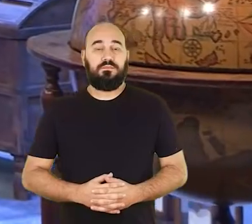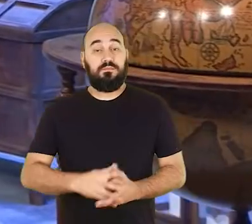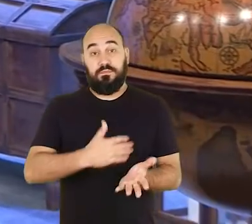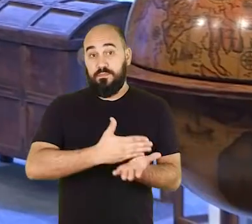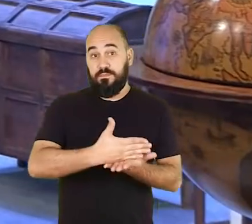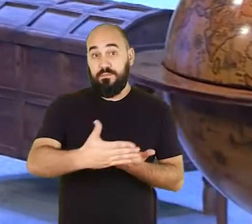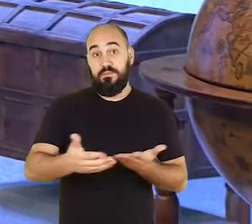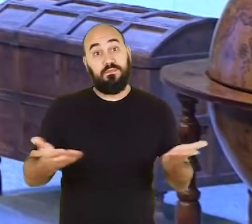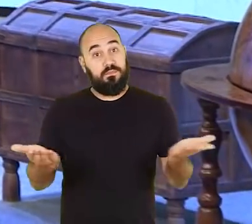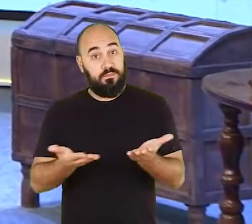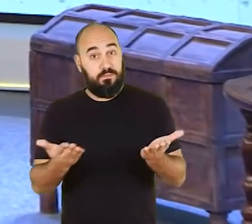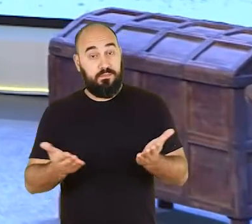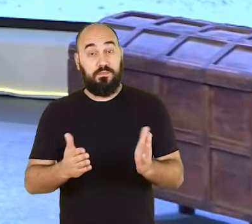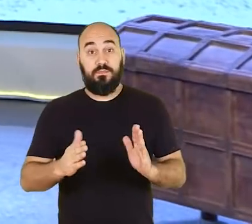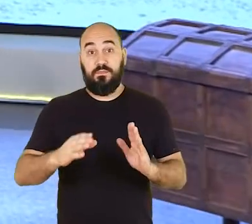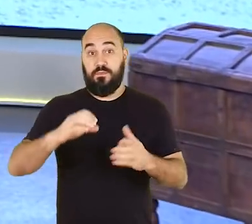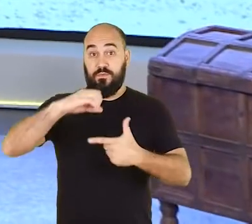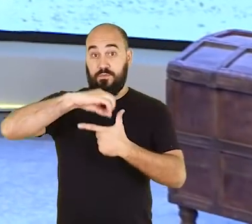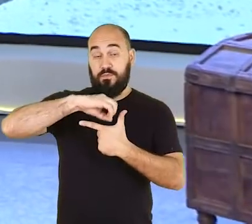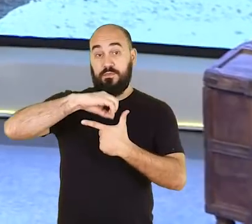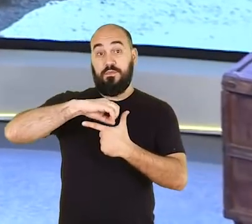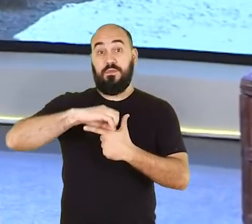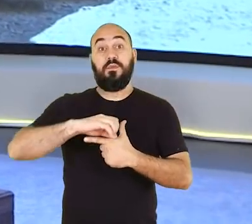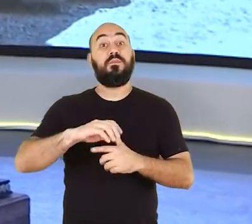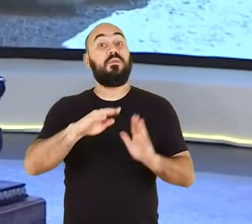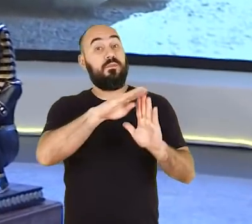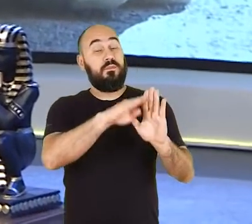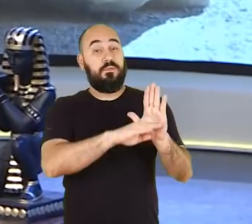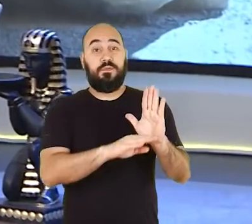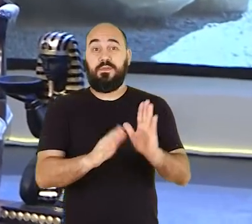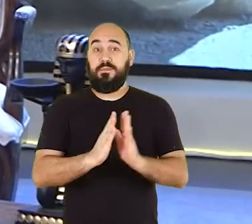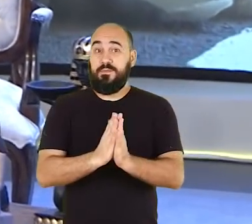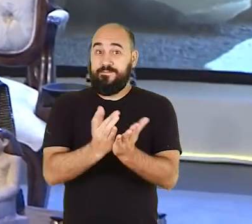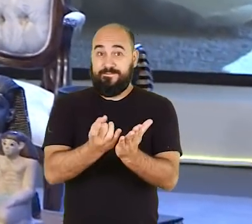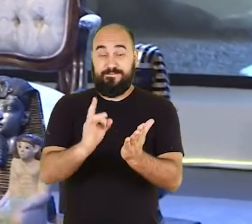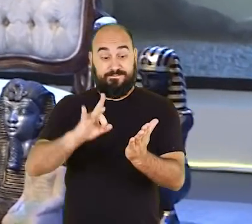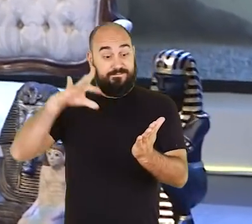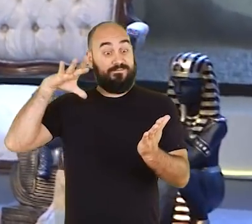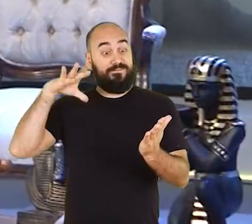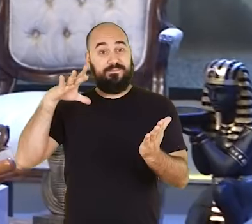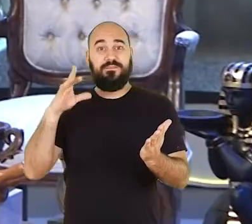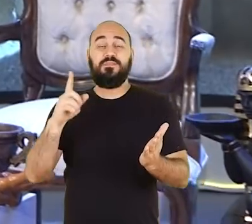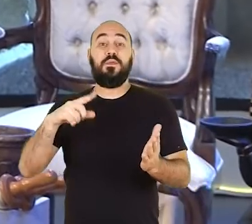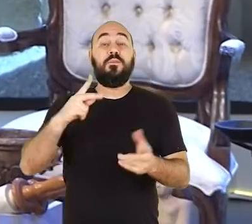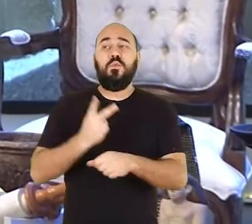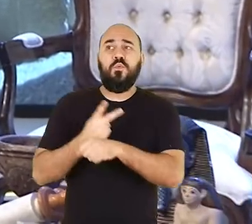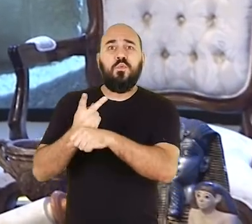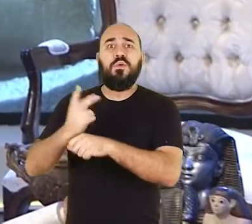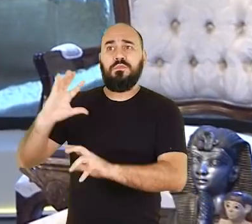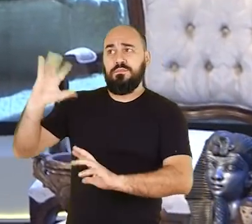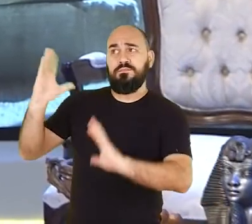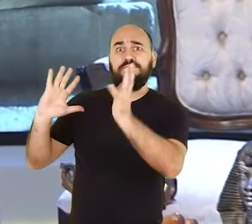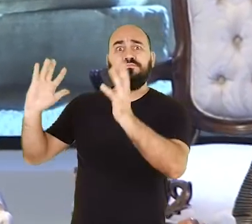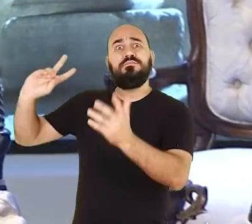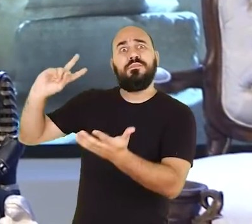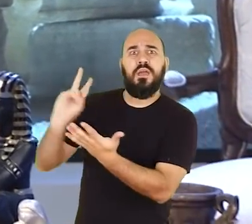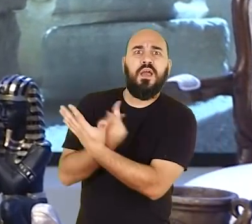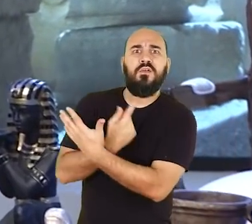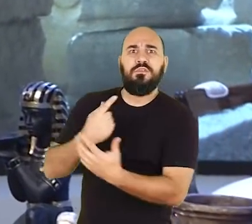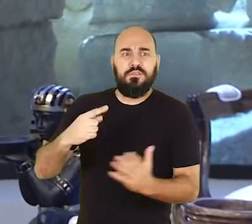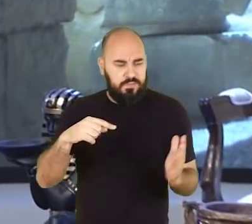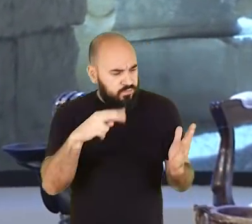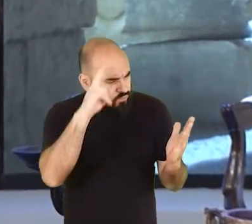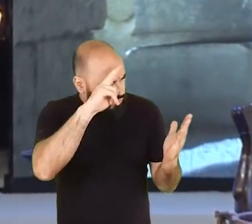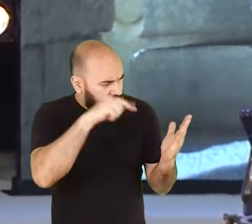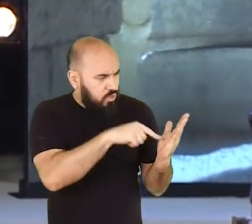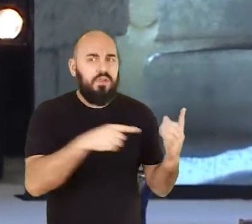Começa agora mais uma vez pela TV Novo Tempo o seu programa Evidências, sempre em busca de fatos que comprovem a veracidade histórica da